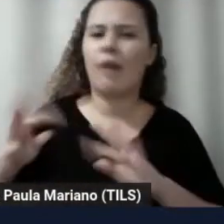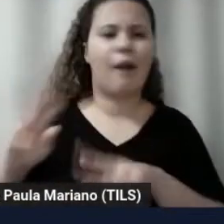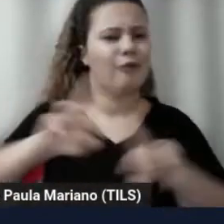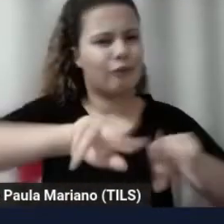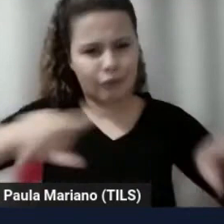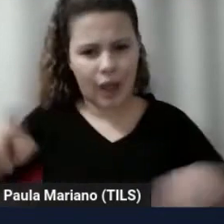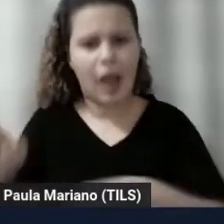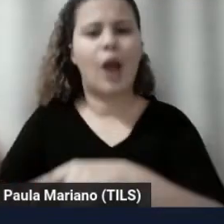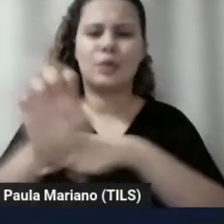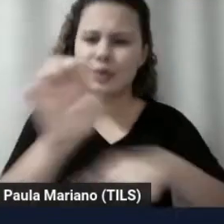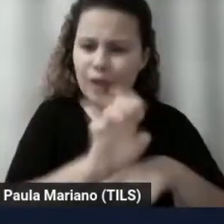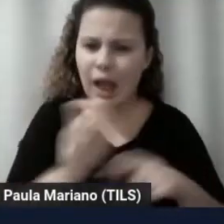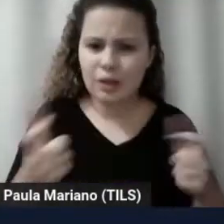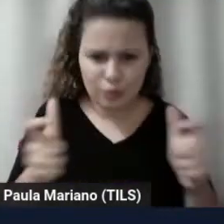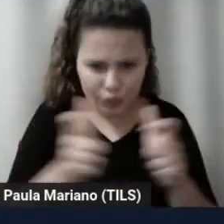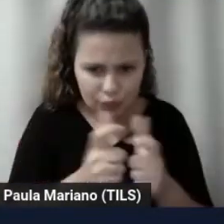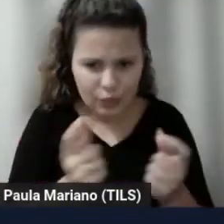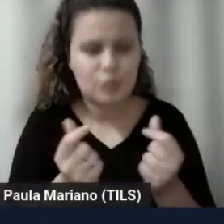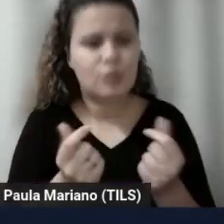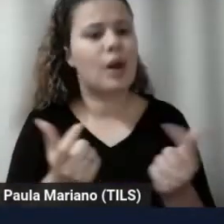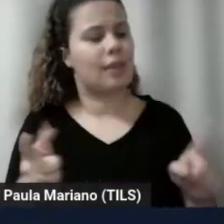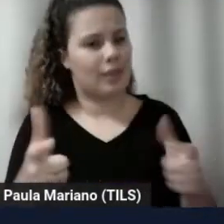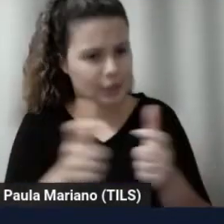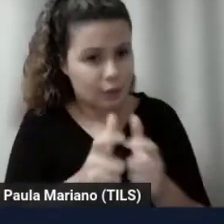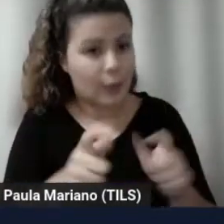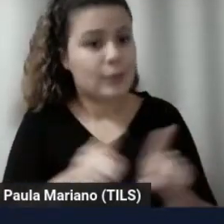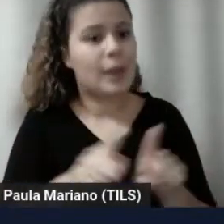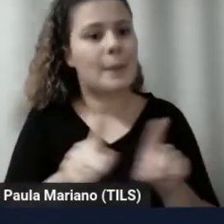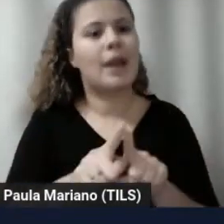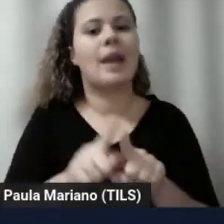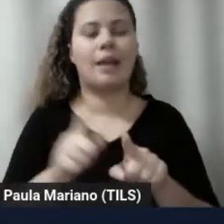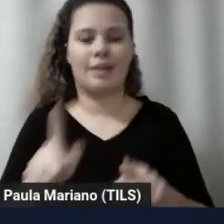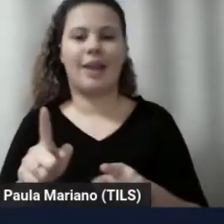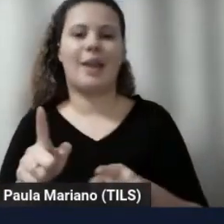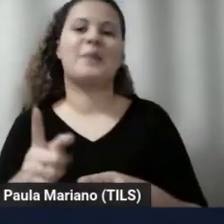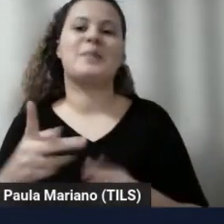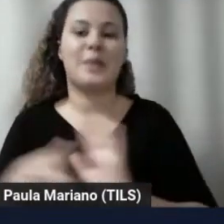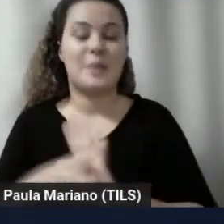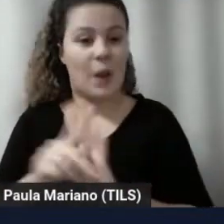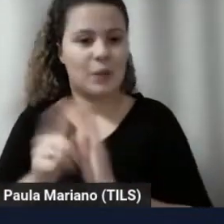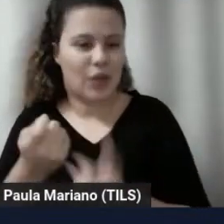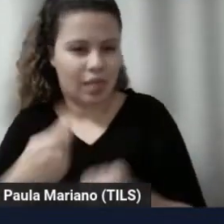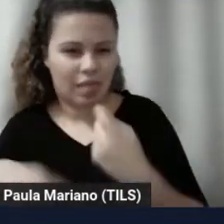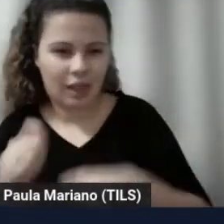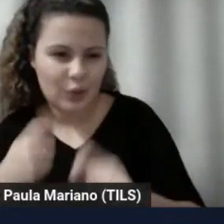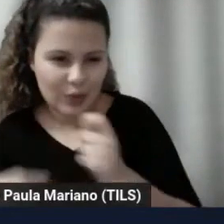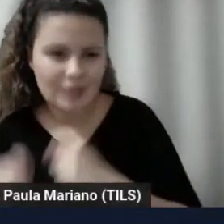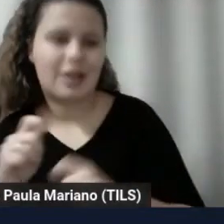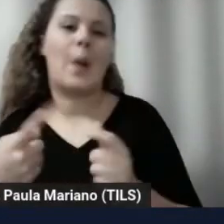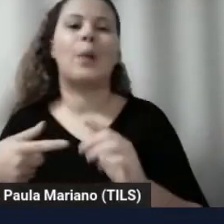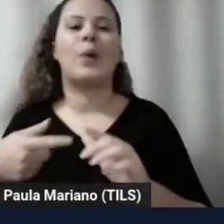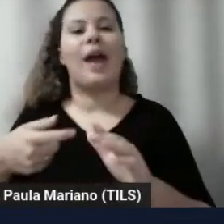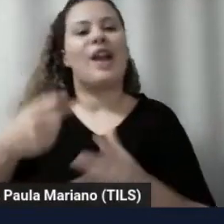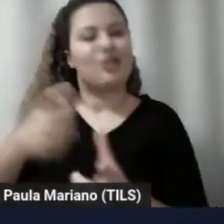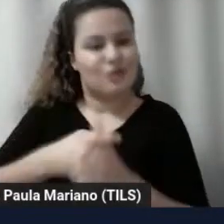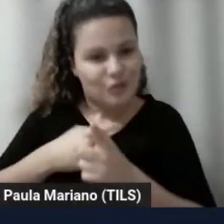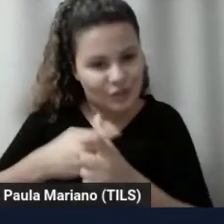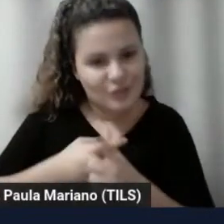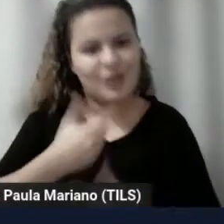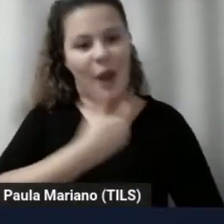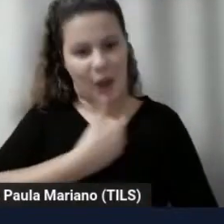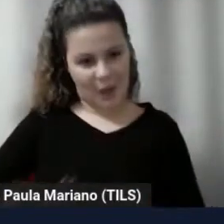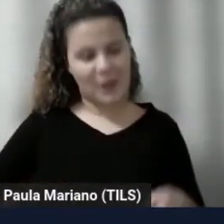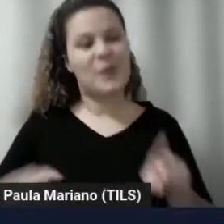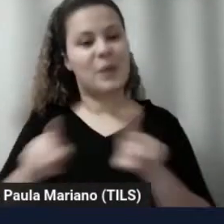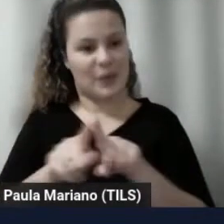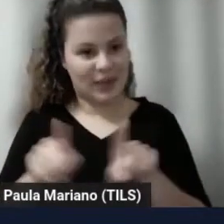esquemas fraudulentos, como de securitização de crédito público, que também já está infiltrado em vários